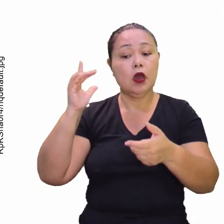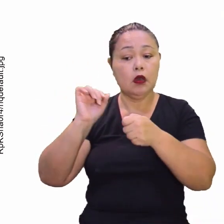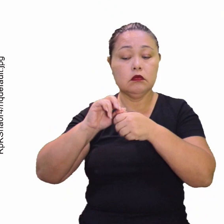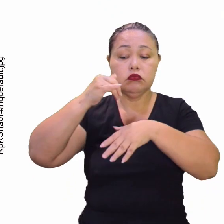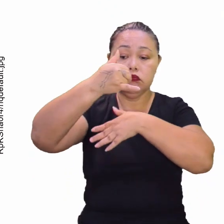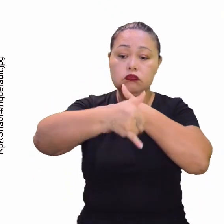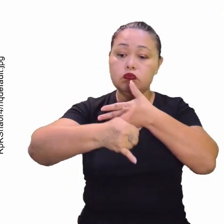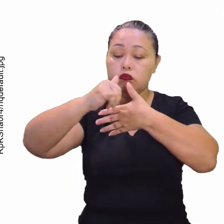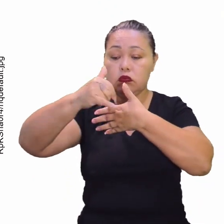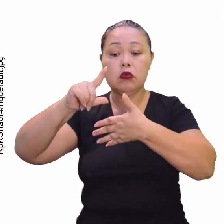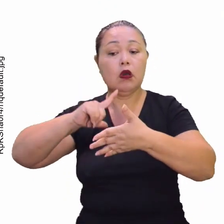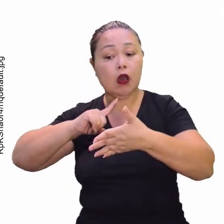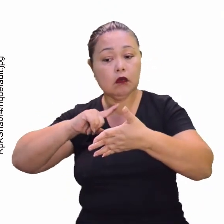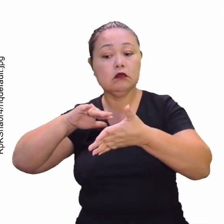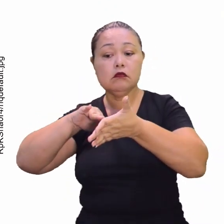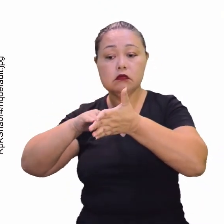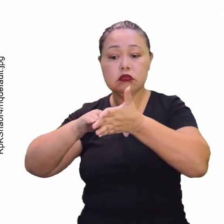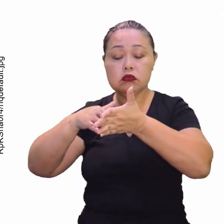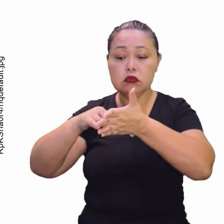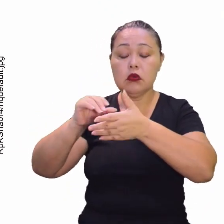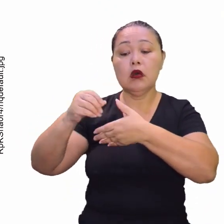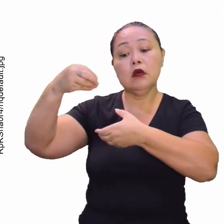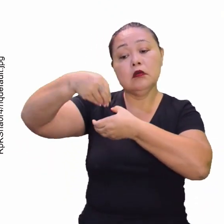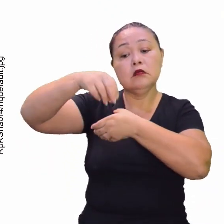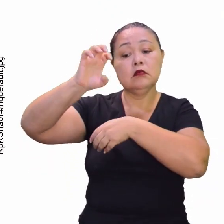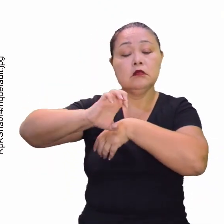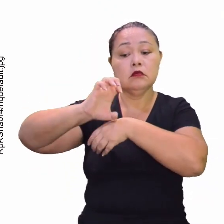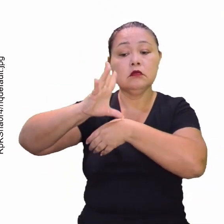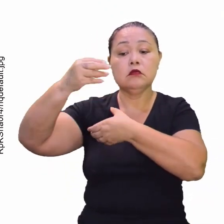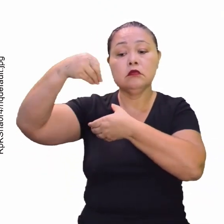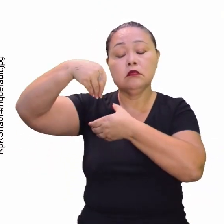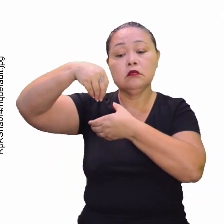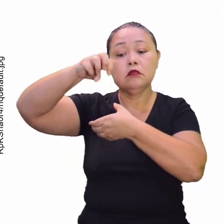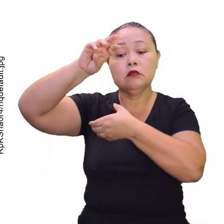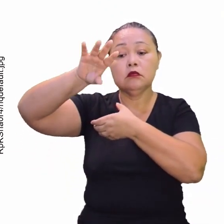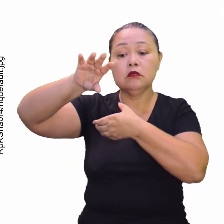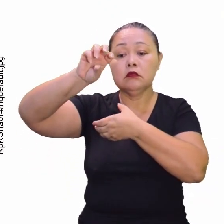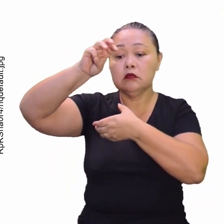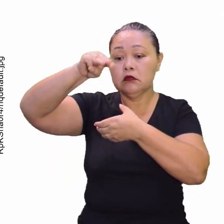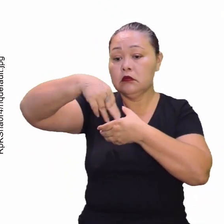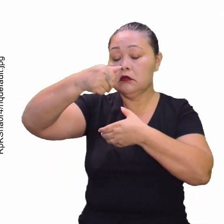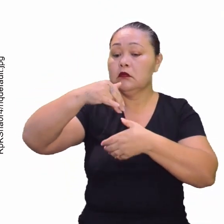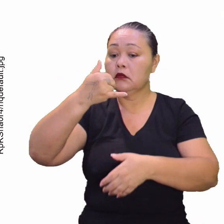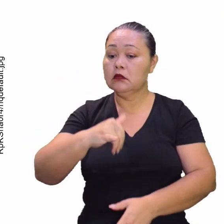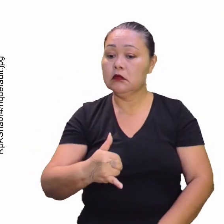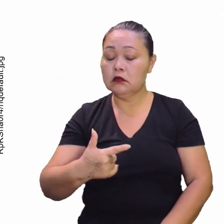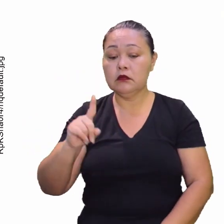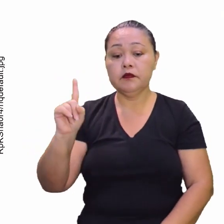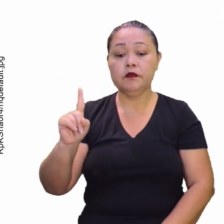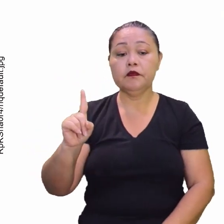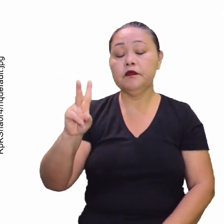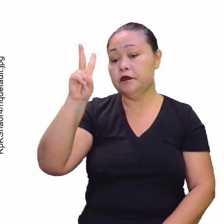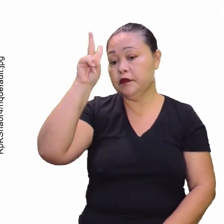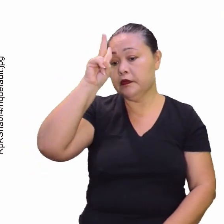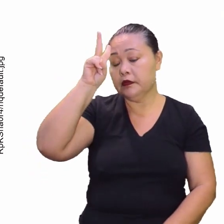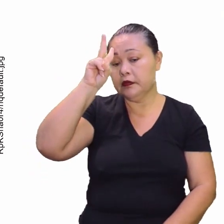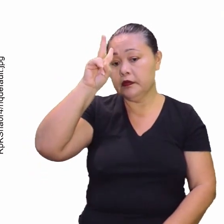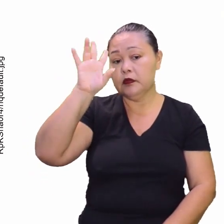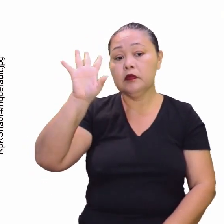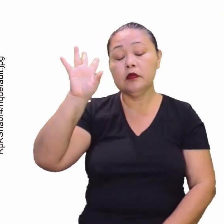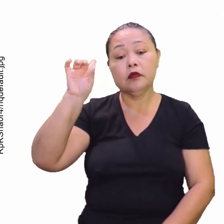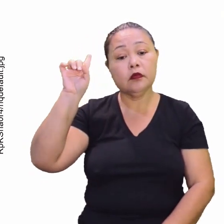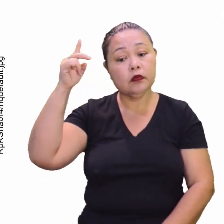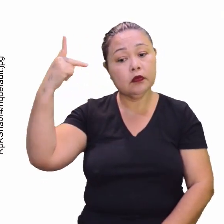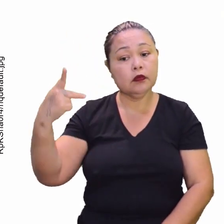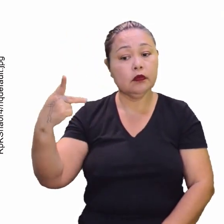geram a energia para o Estado dentro da sua matriz elétrica. Essas energias das hidrelétricas, só lembrando que